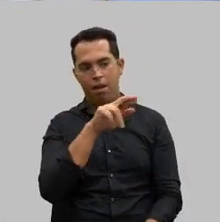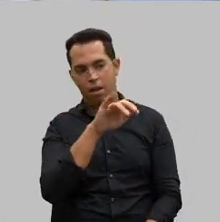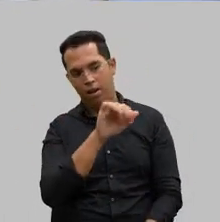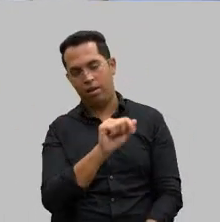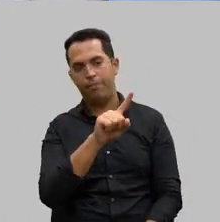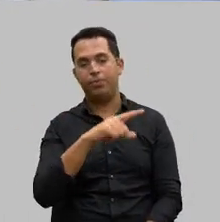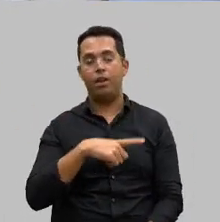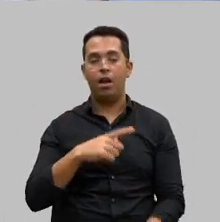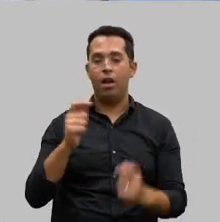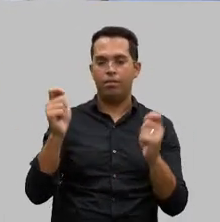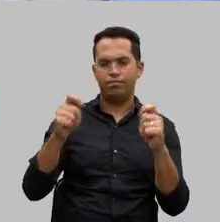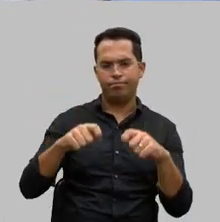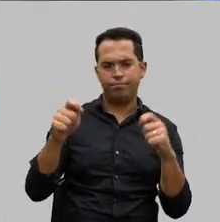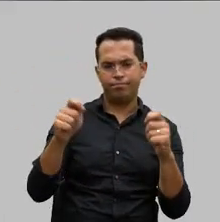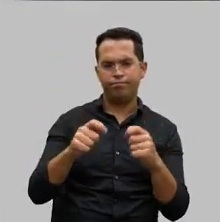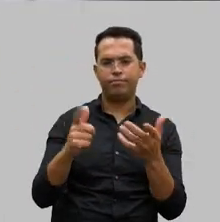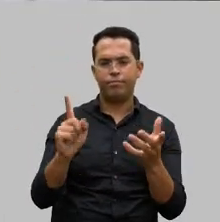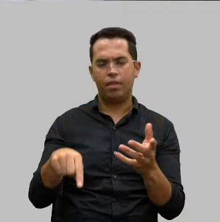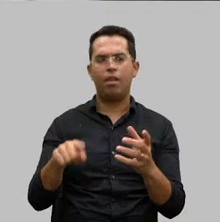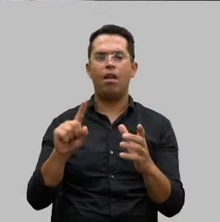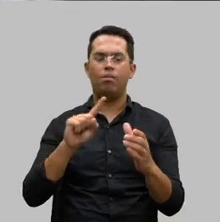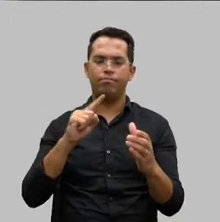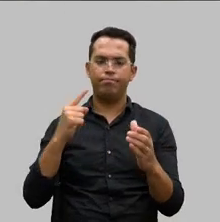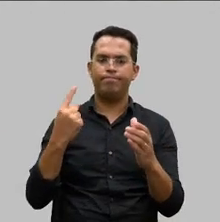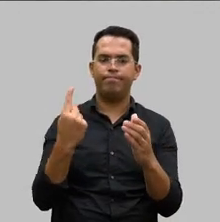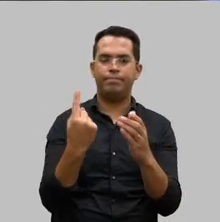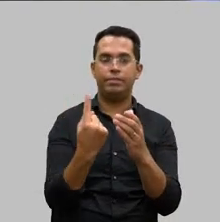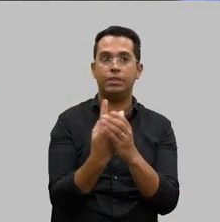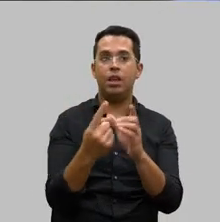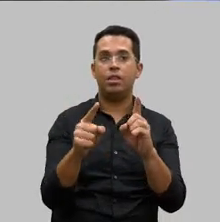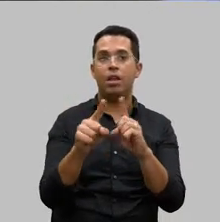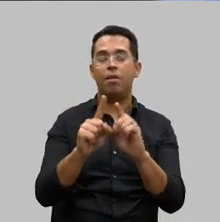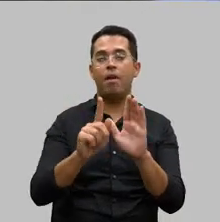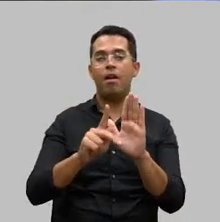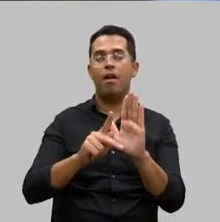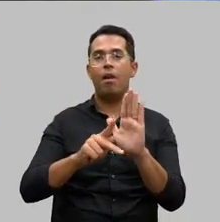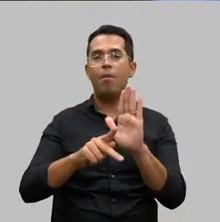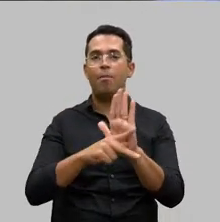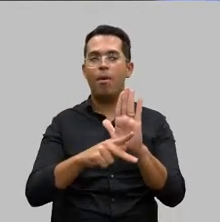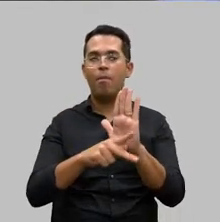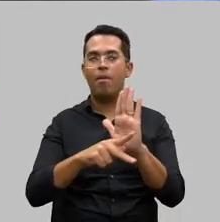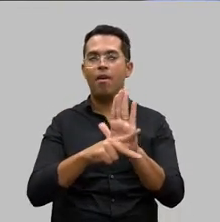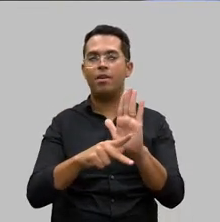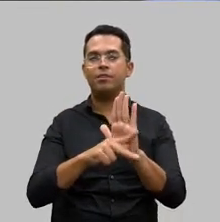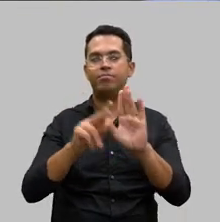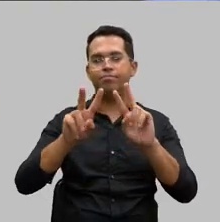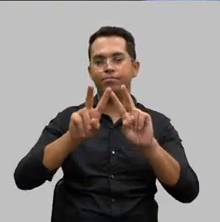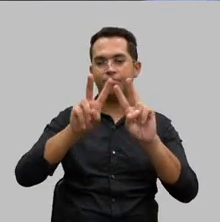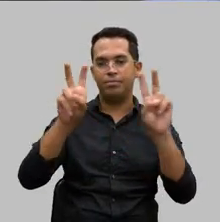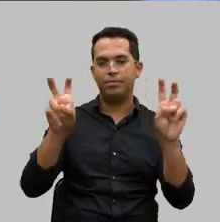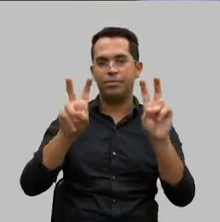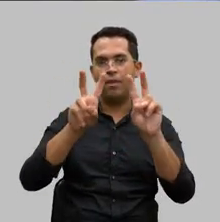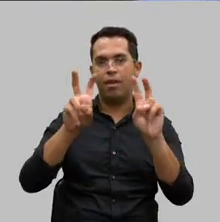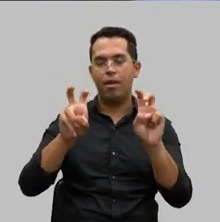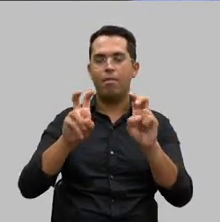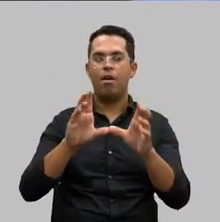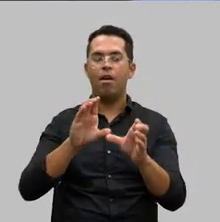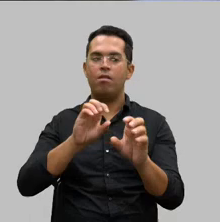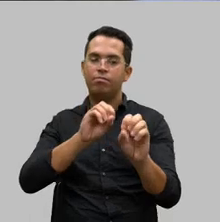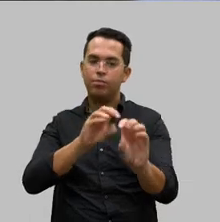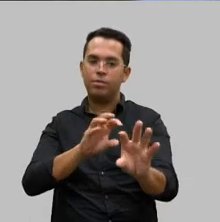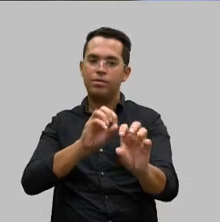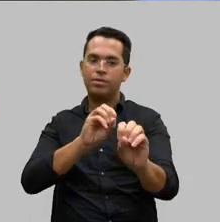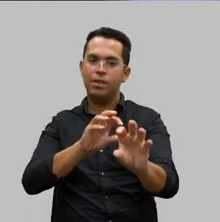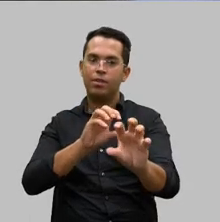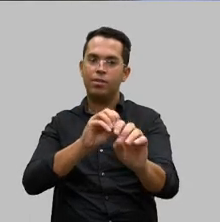inclusive da gente trazer paraa Nossa grade curricular da educação o tema porque muitas vezes hoje